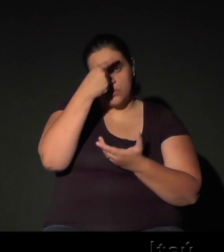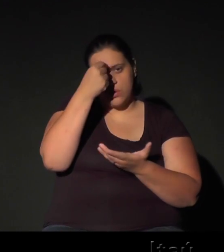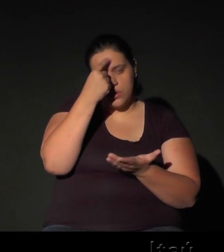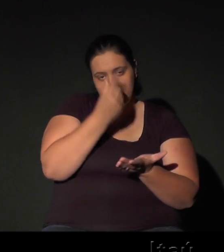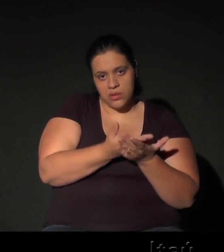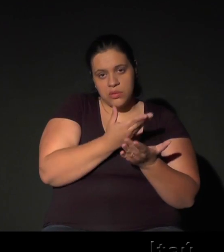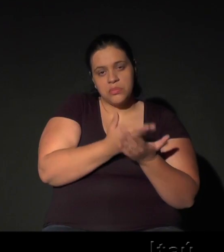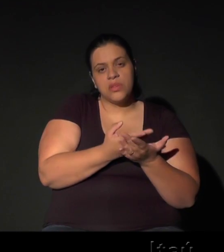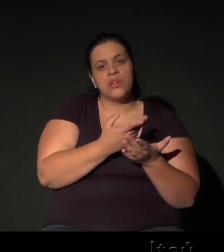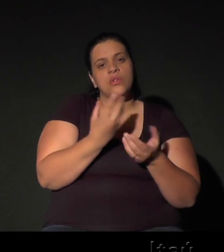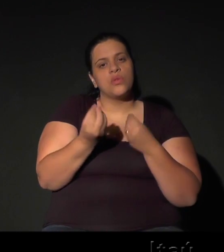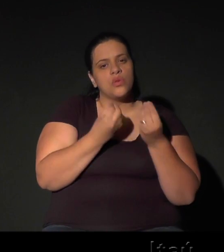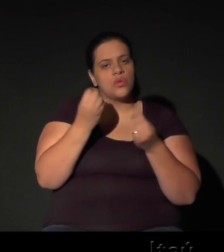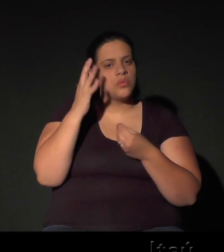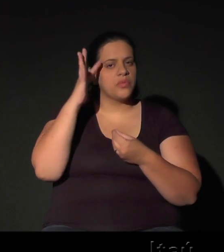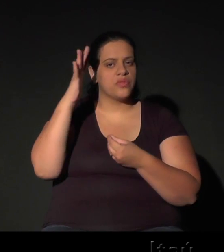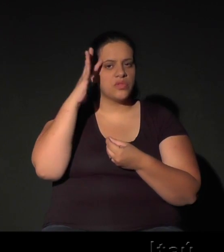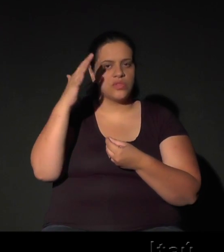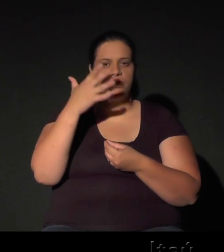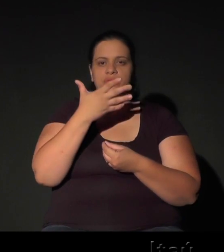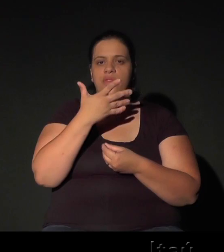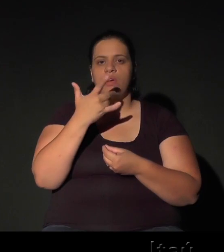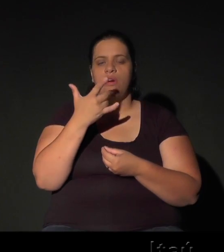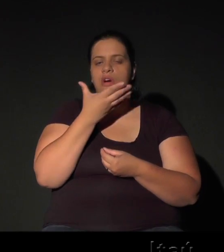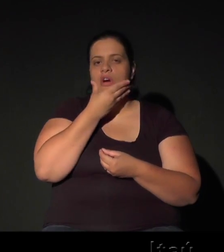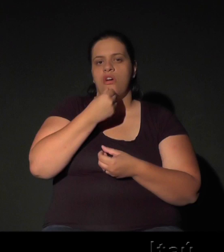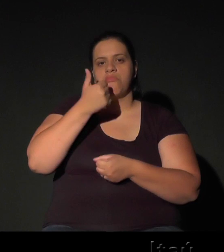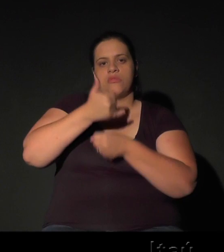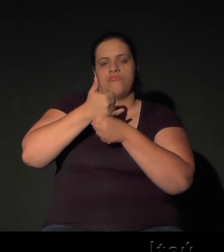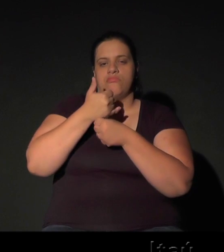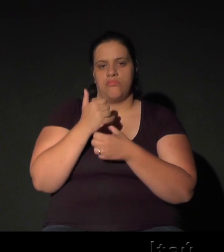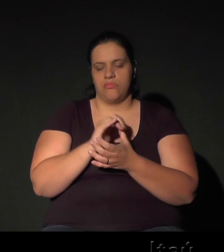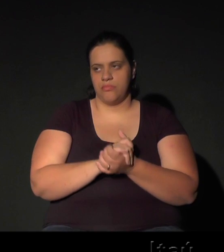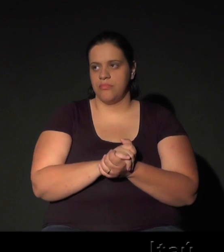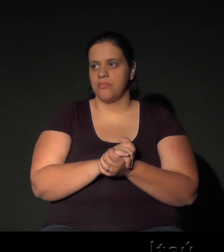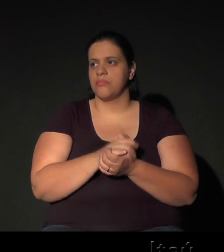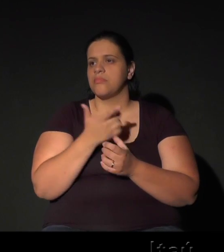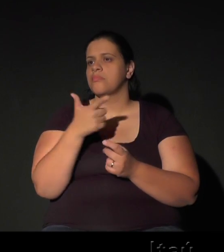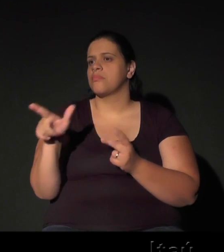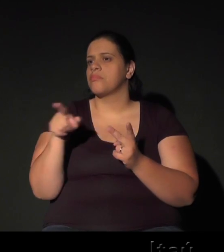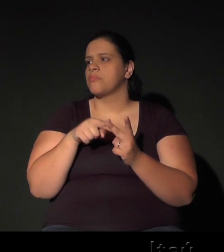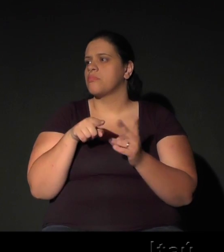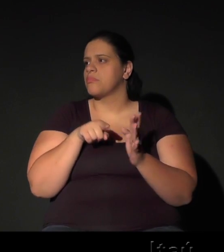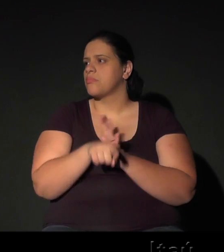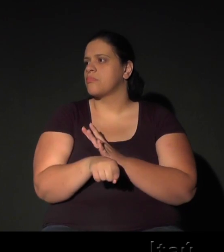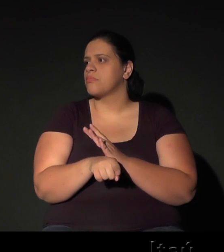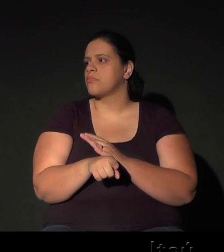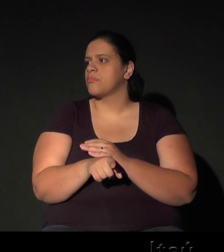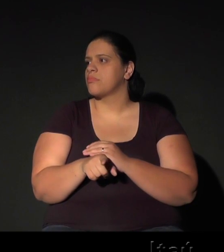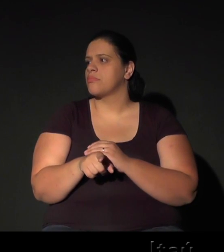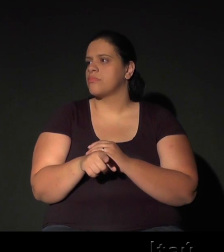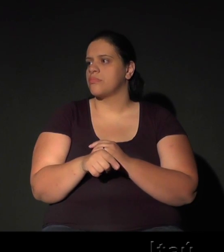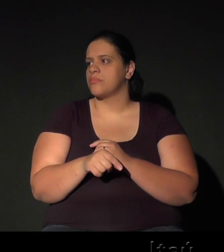essa questão de uma filosofia patriarcal próxima pergunta por